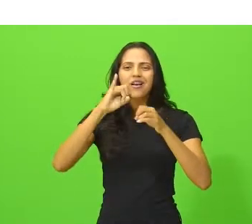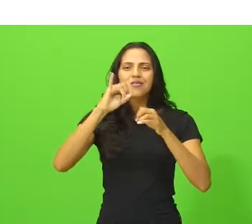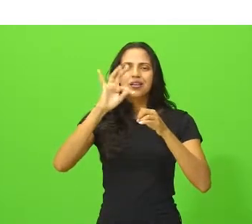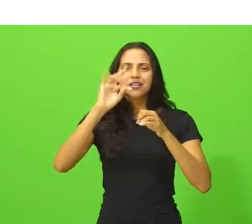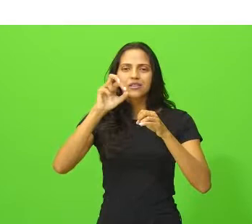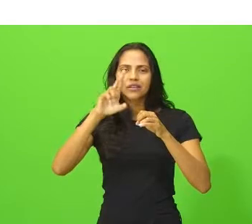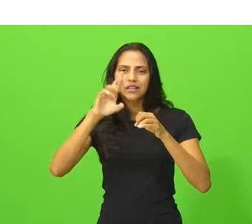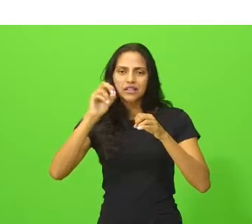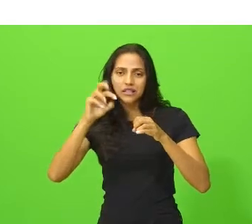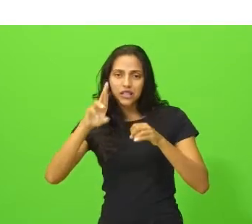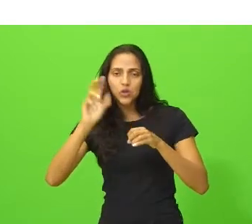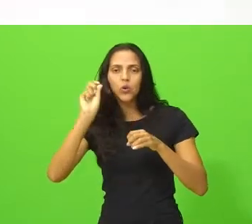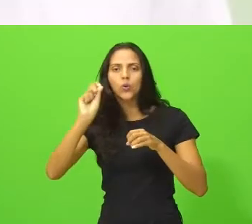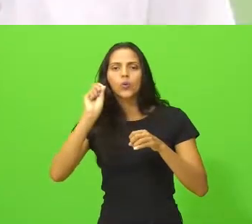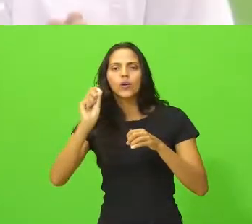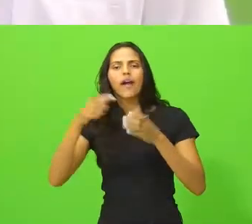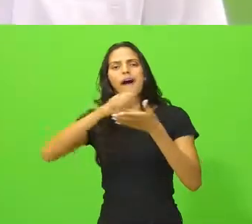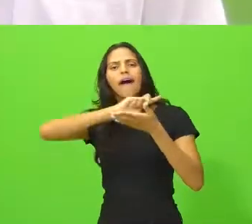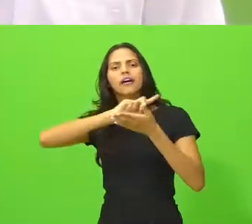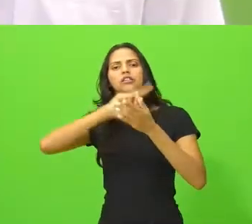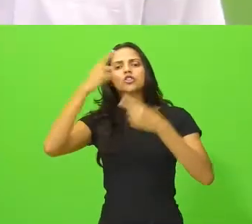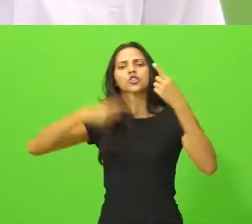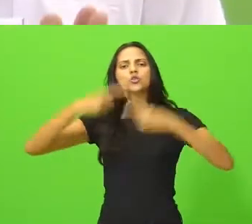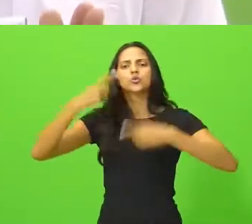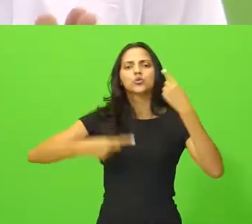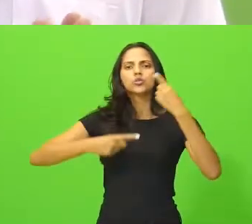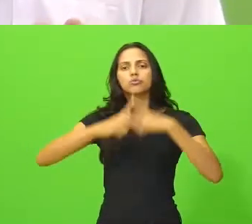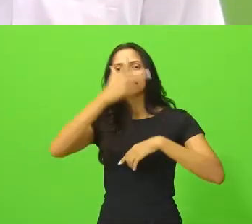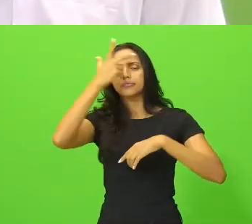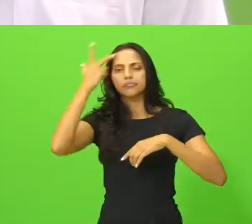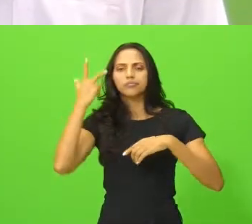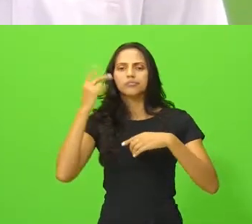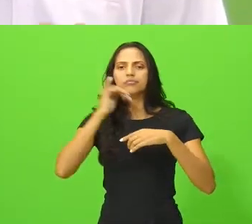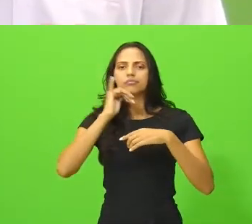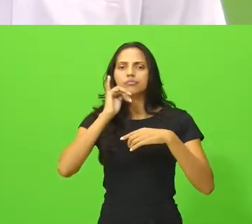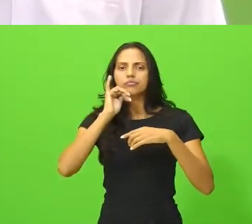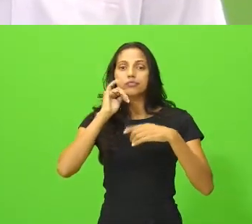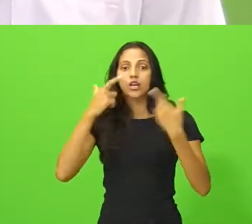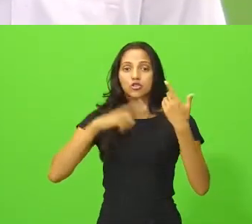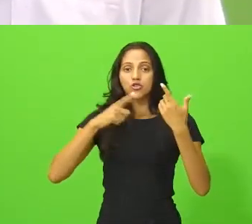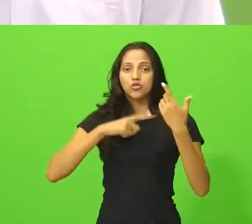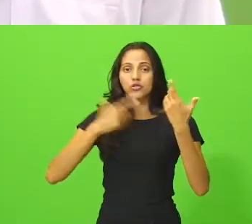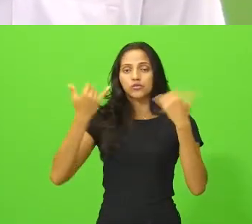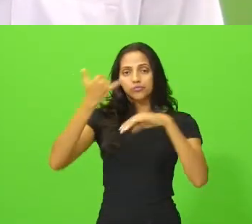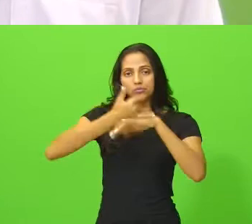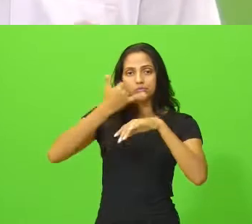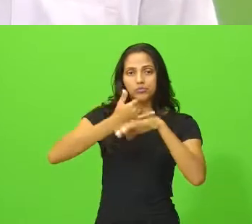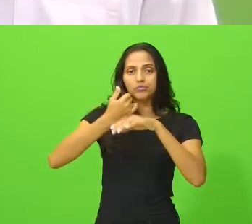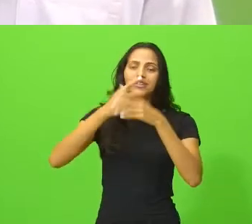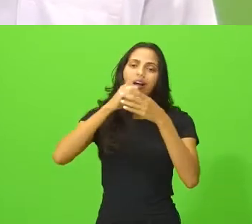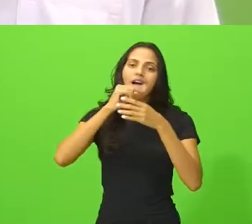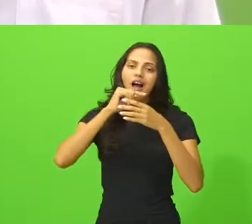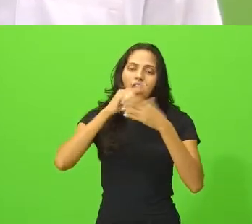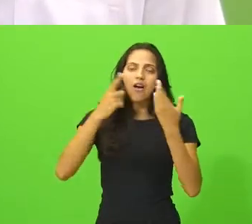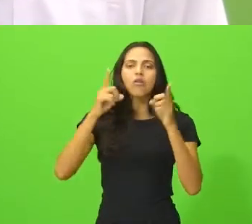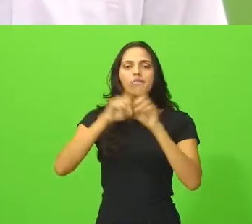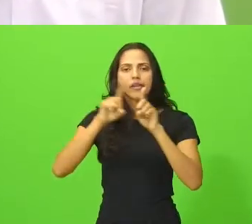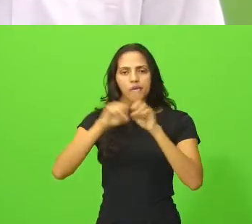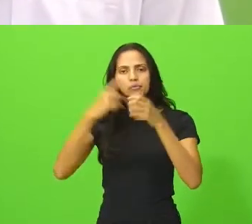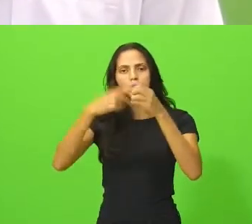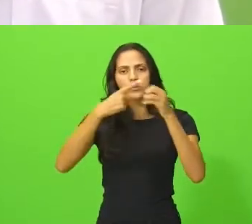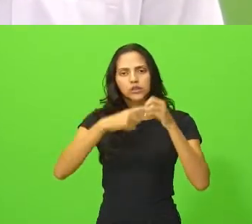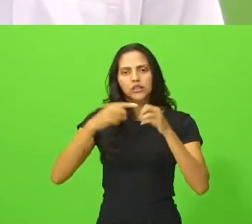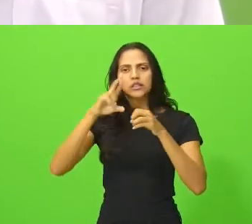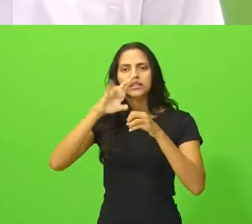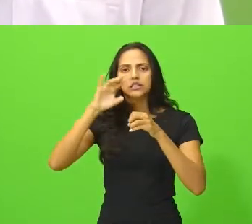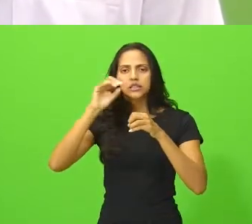que nós falávamos aqui na discussão da aula, as hidrelétricas de Tucuruí, no rio Tocantins,